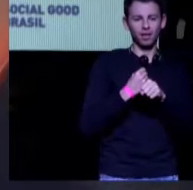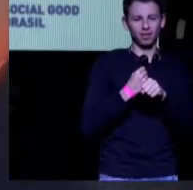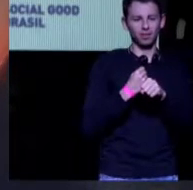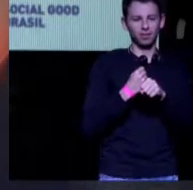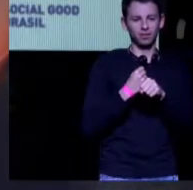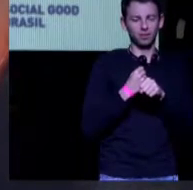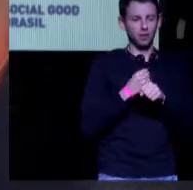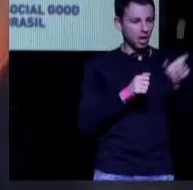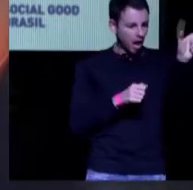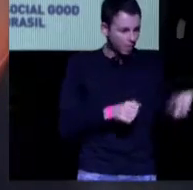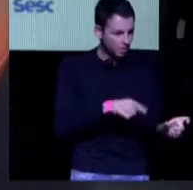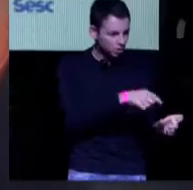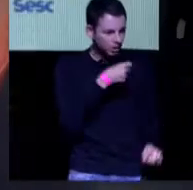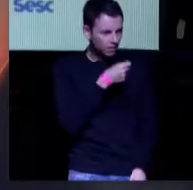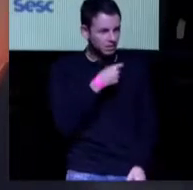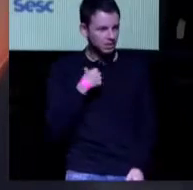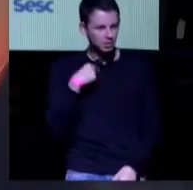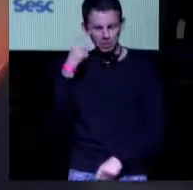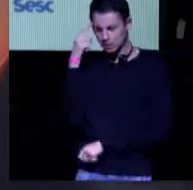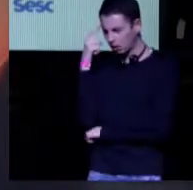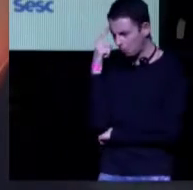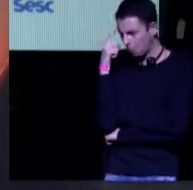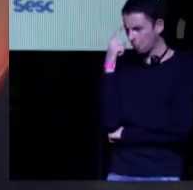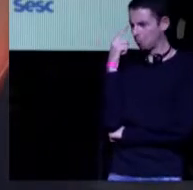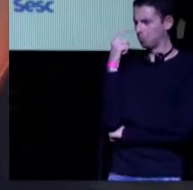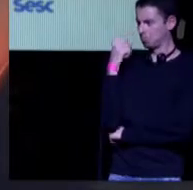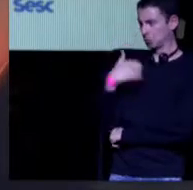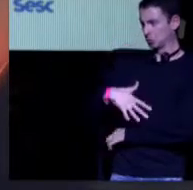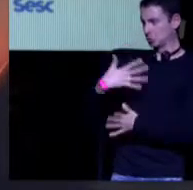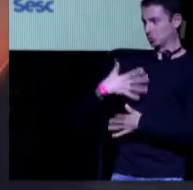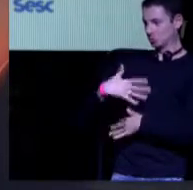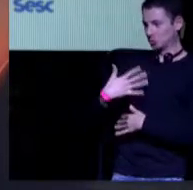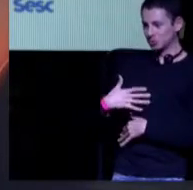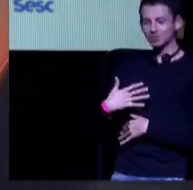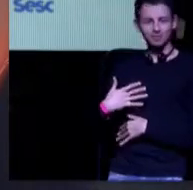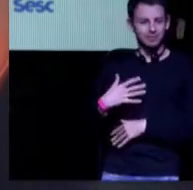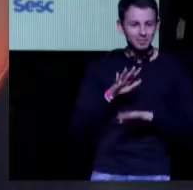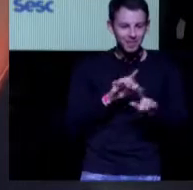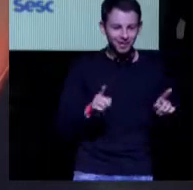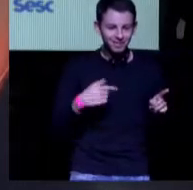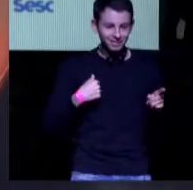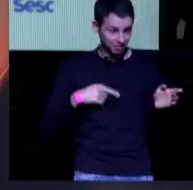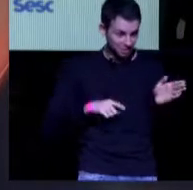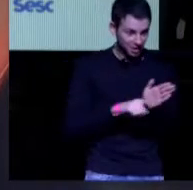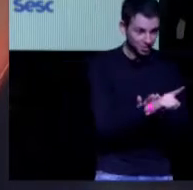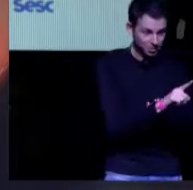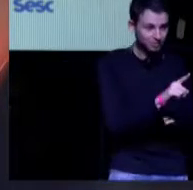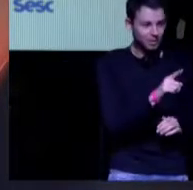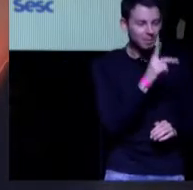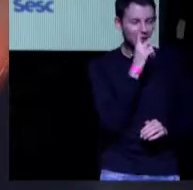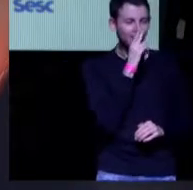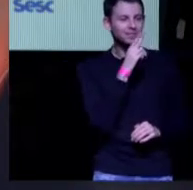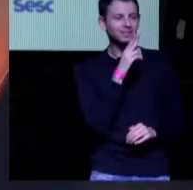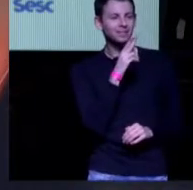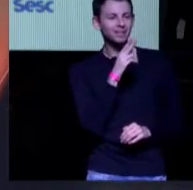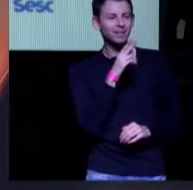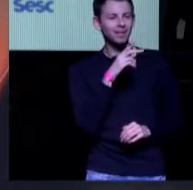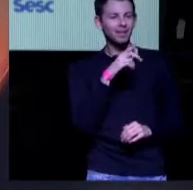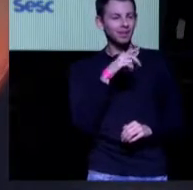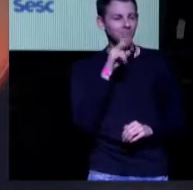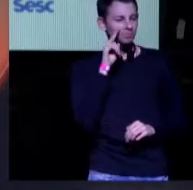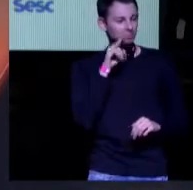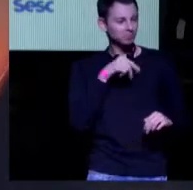pensa assim mas é esse tipo de pergunta primeiro eu acho que é muito importante que traz uma consciência aquela pessoa